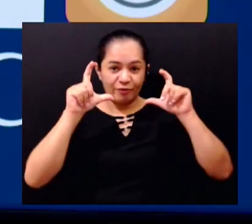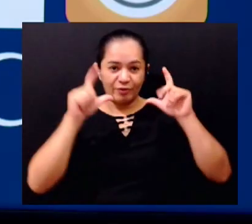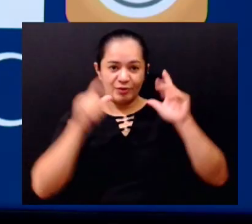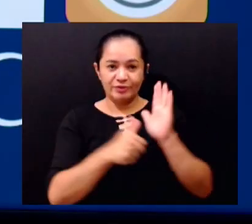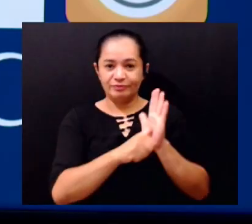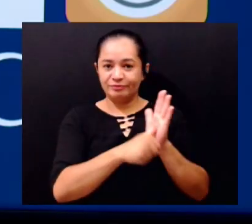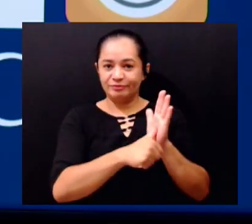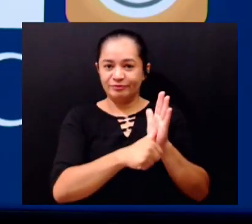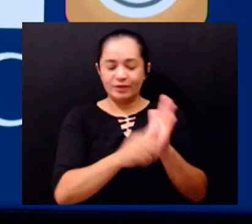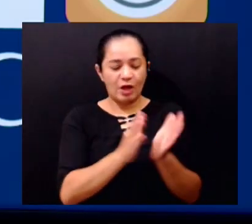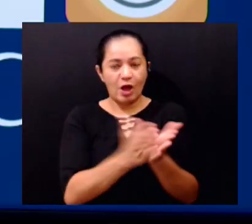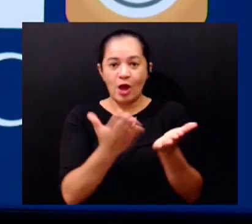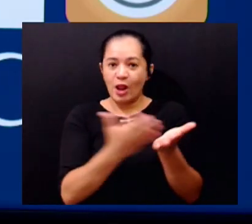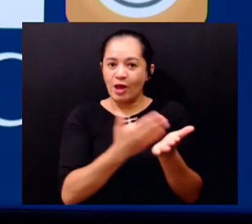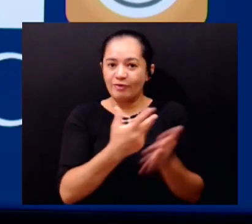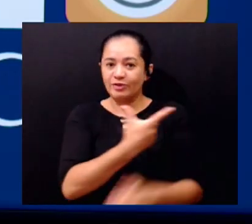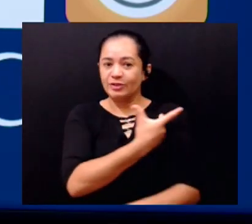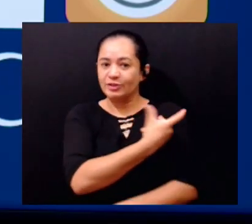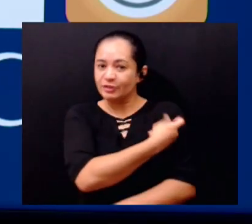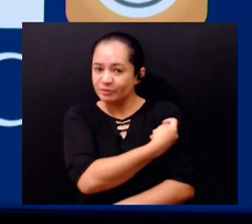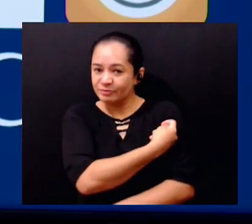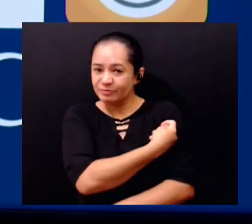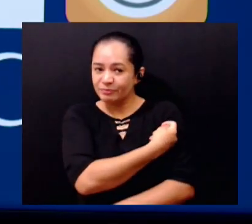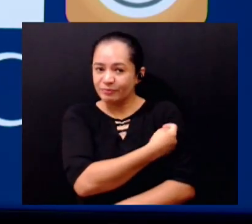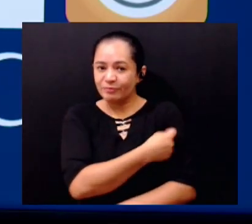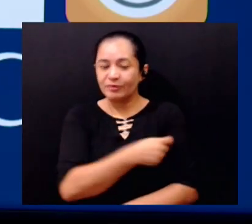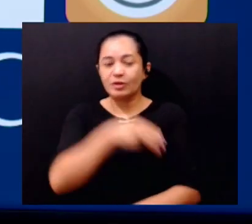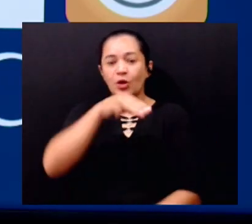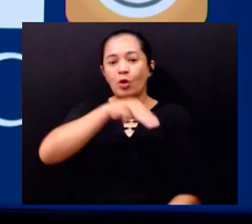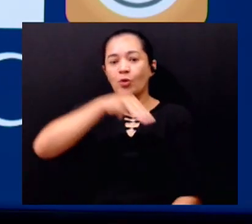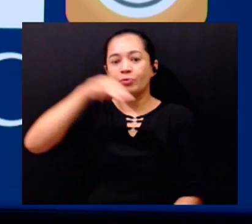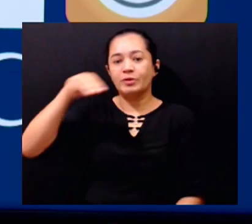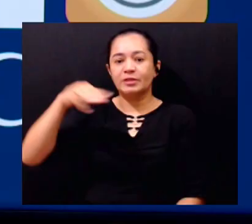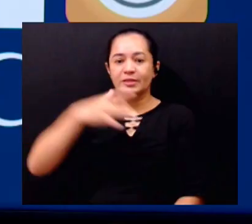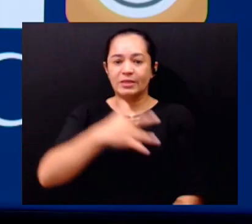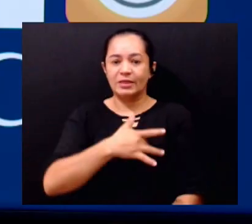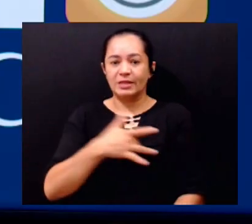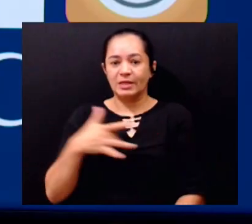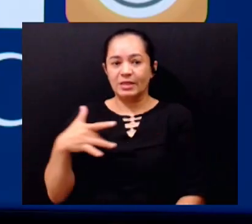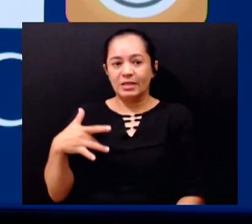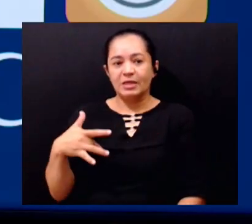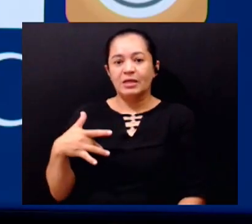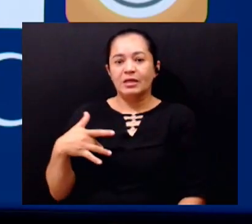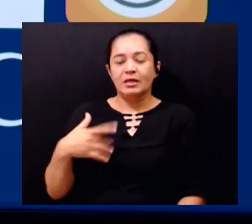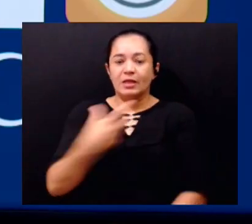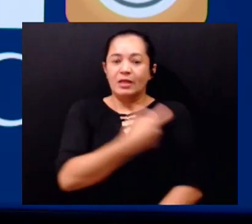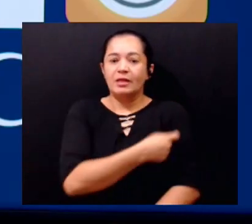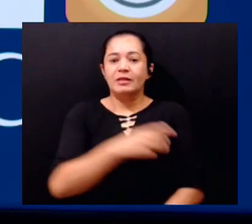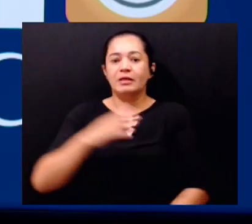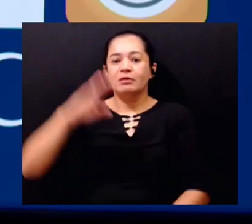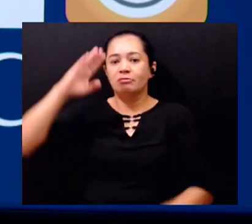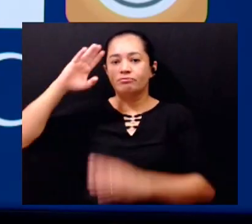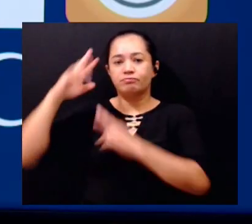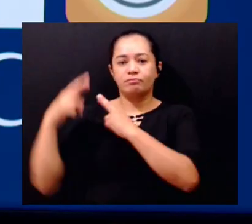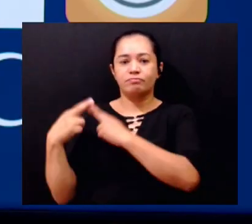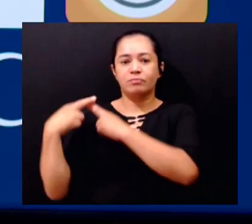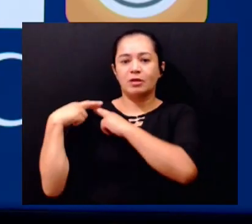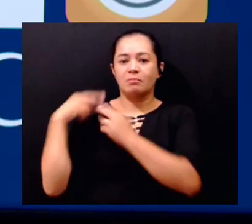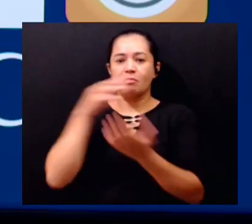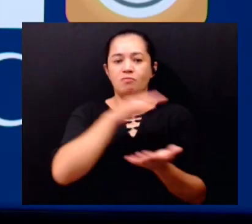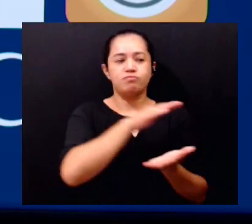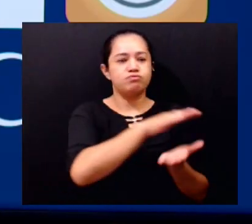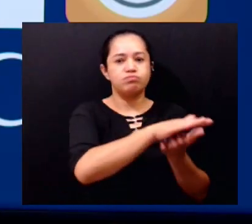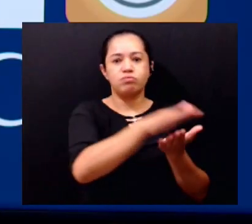vacinação, se tiver, tá? O Ministério da Saúde é responsável por fornecer vacinas aos estados para distribuição aos municípios.